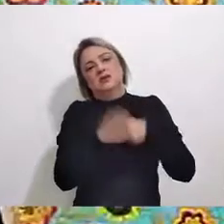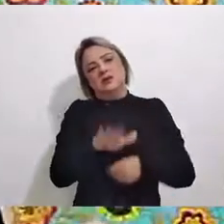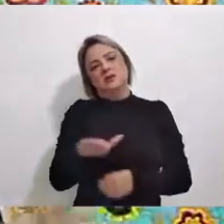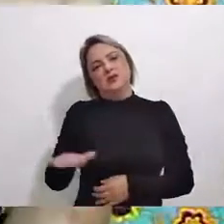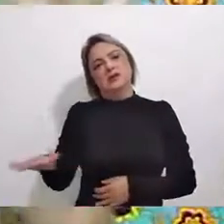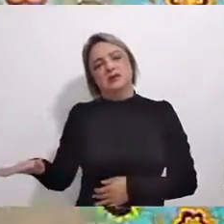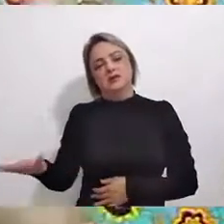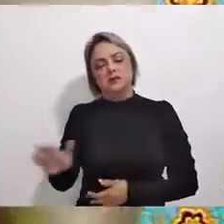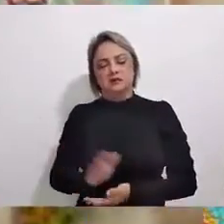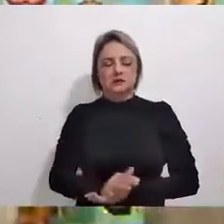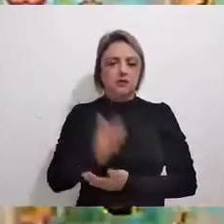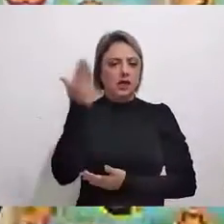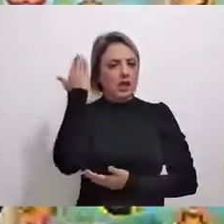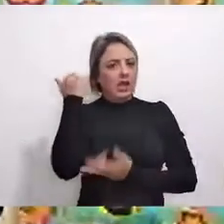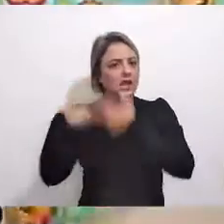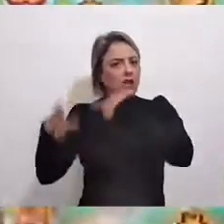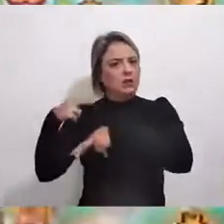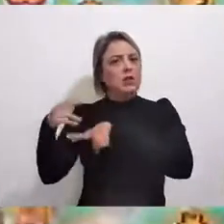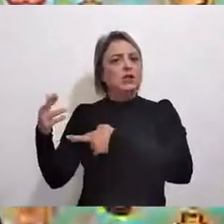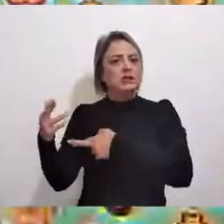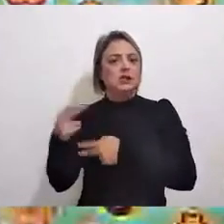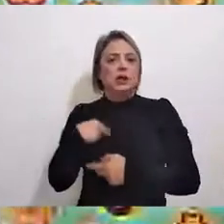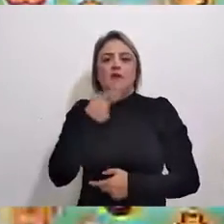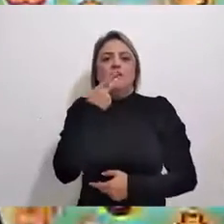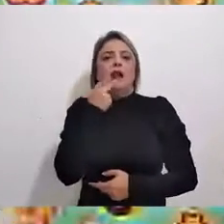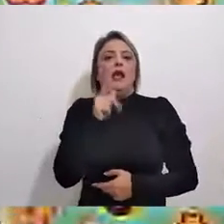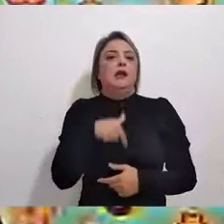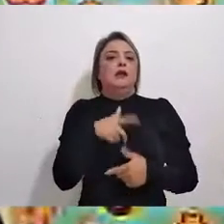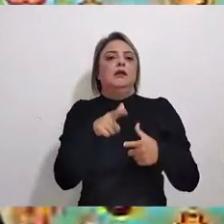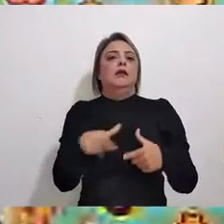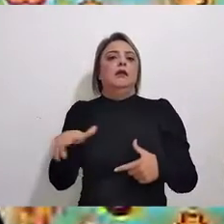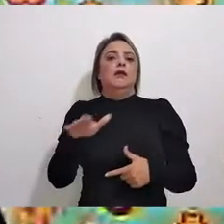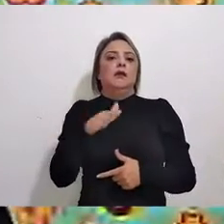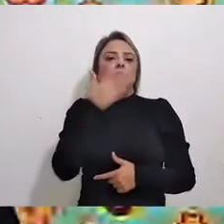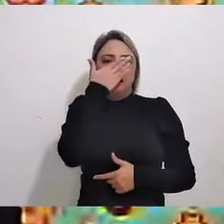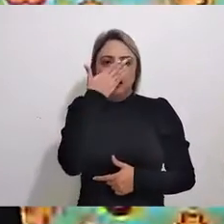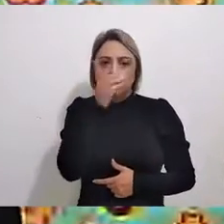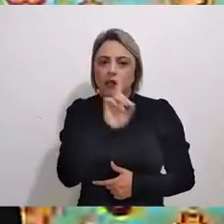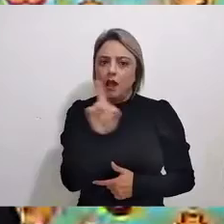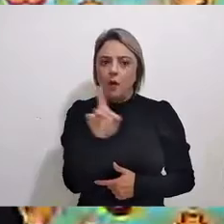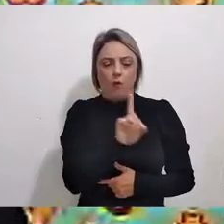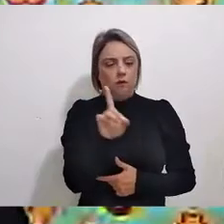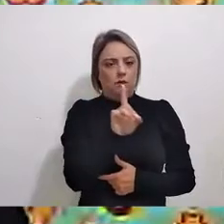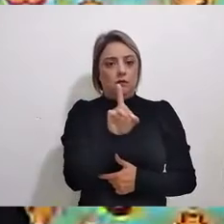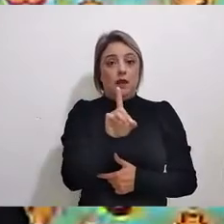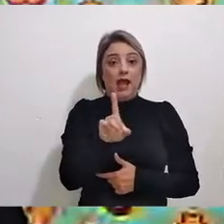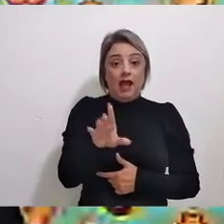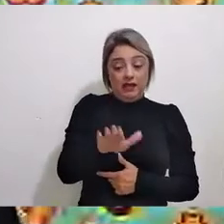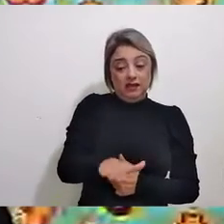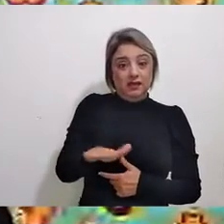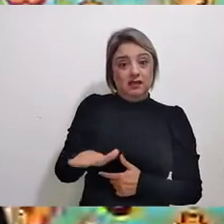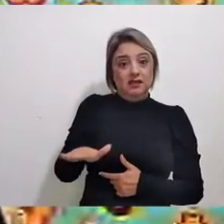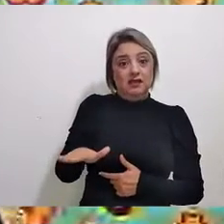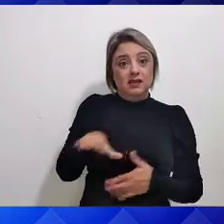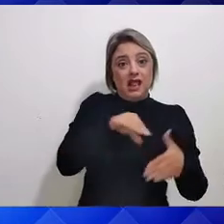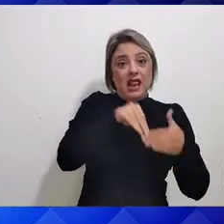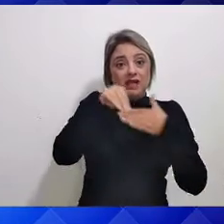não pode falar que a criança se prostitui. Não. A criança, ela é explorada sexualmente.